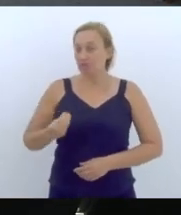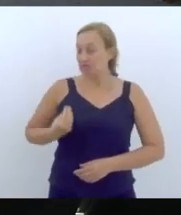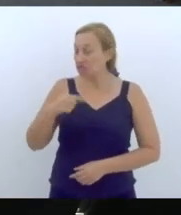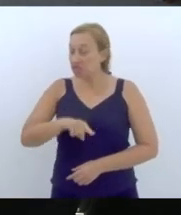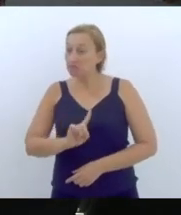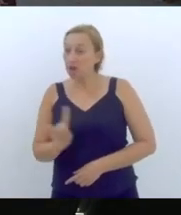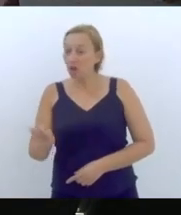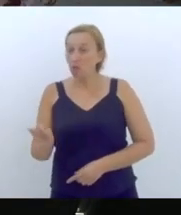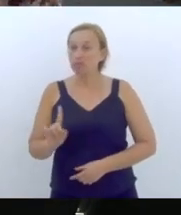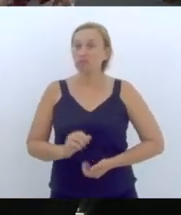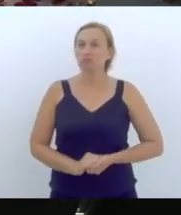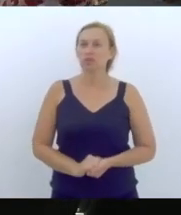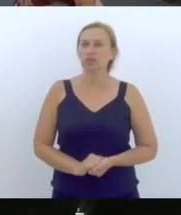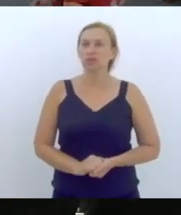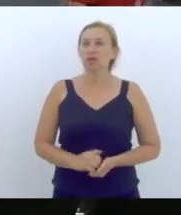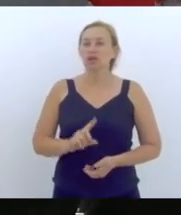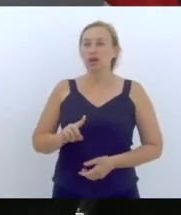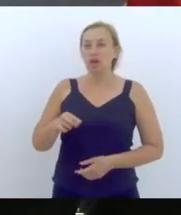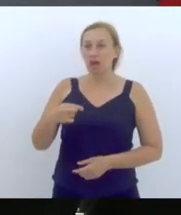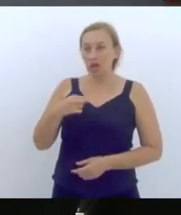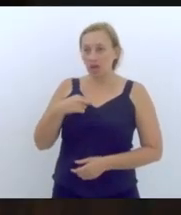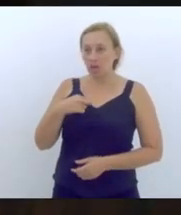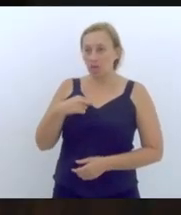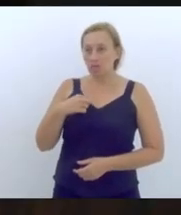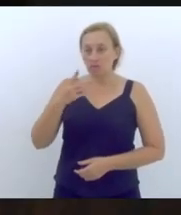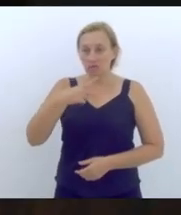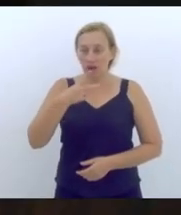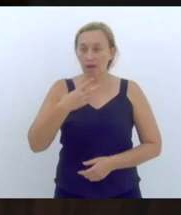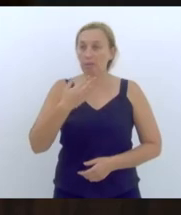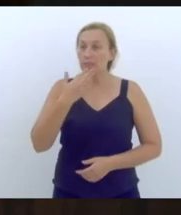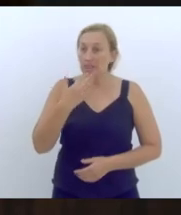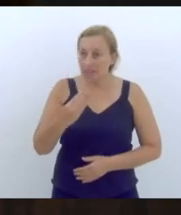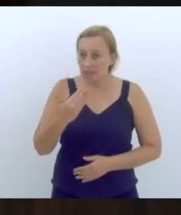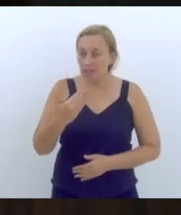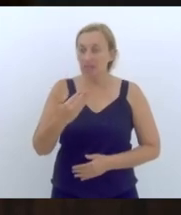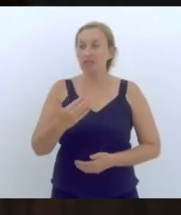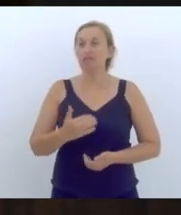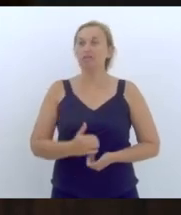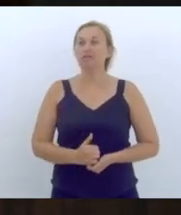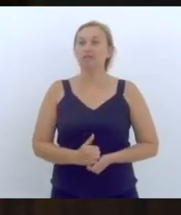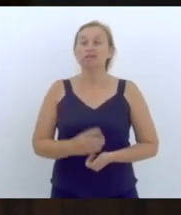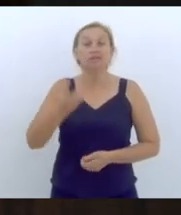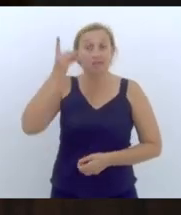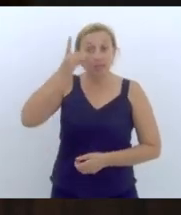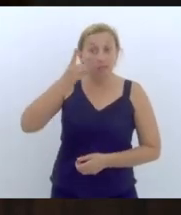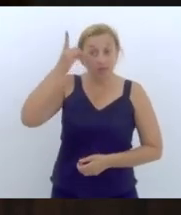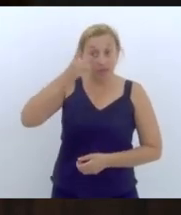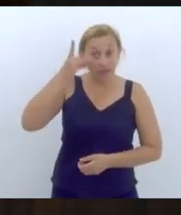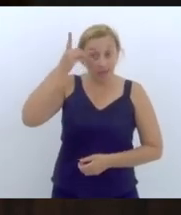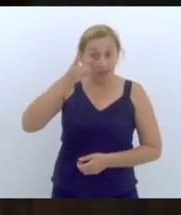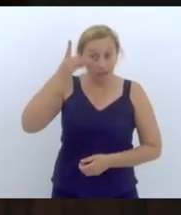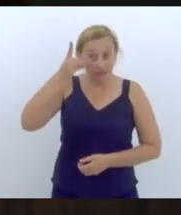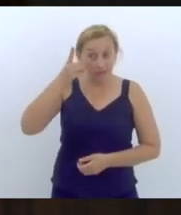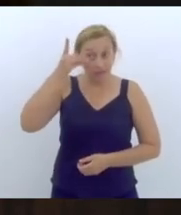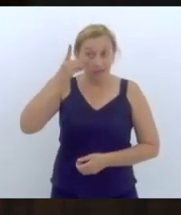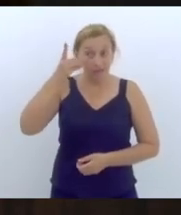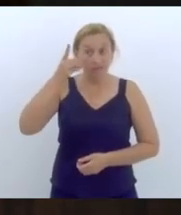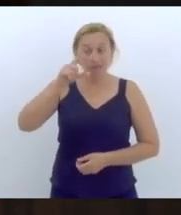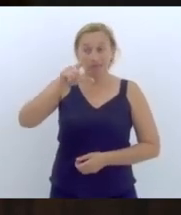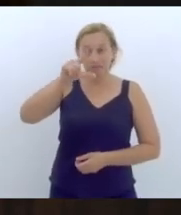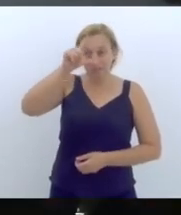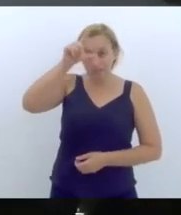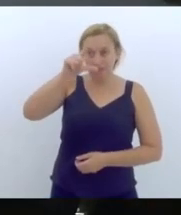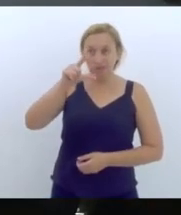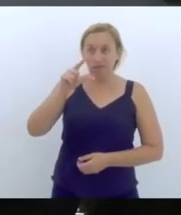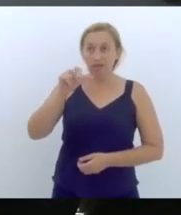presente, eu sou o próximo orador, então eu gostaria de pedir para o deputado Alan Lopes assumir a presidência dessa